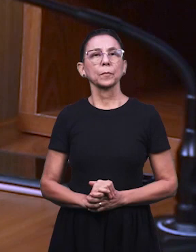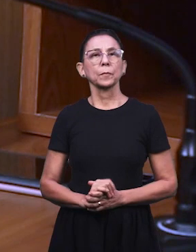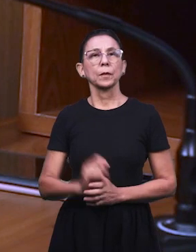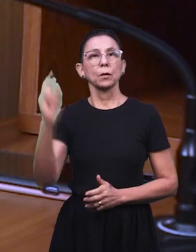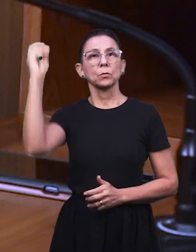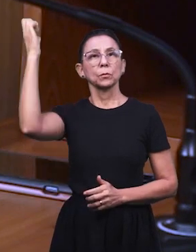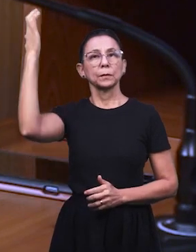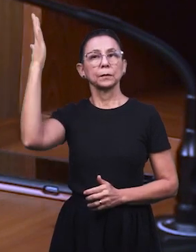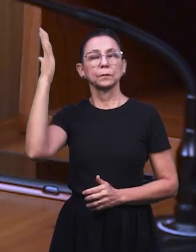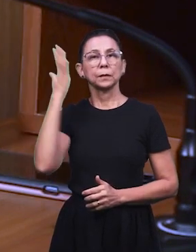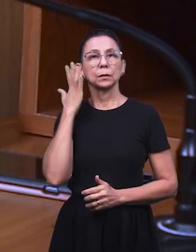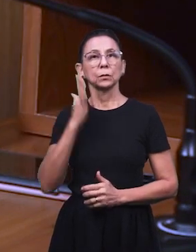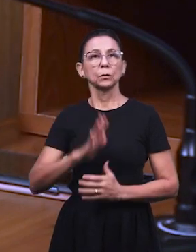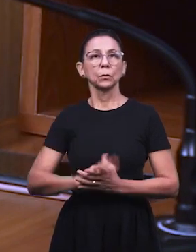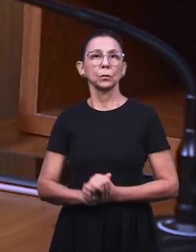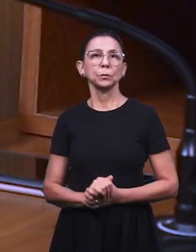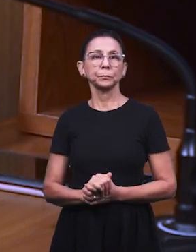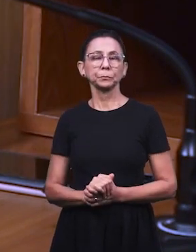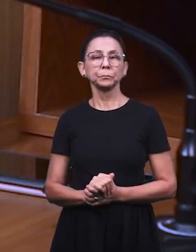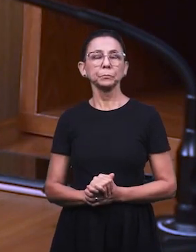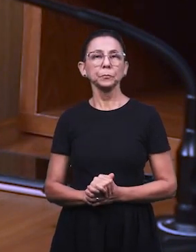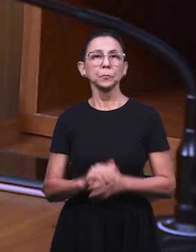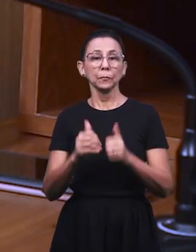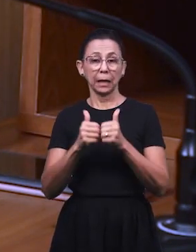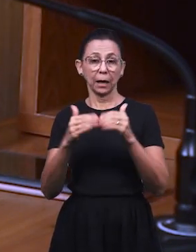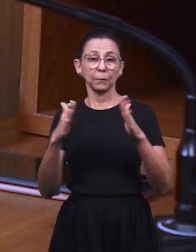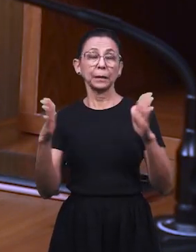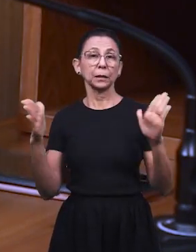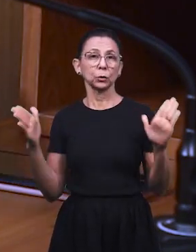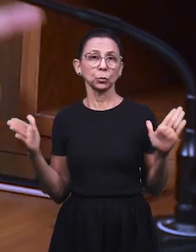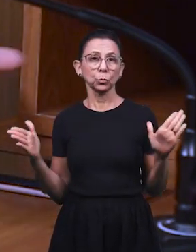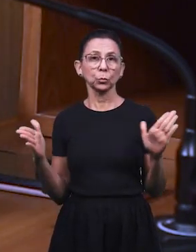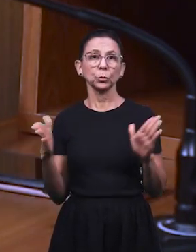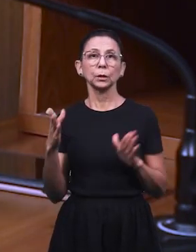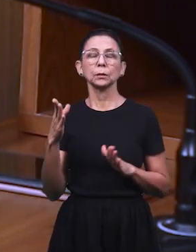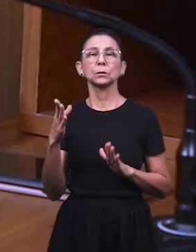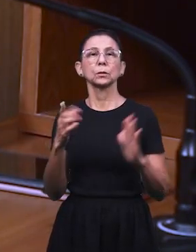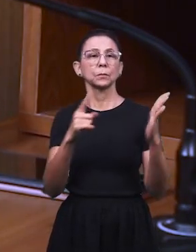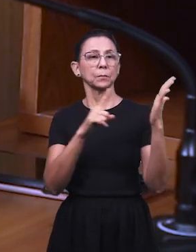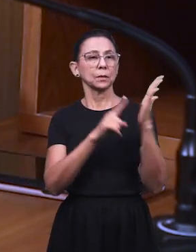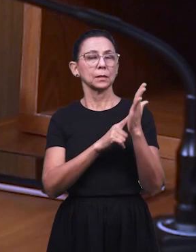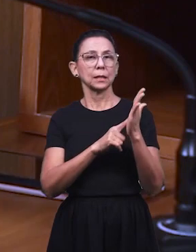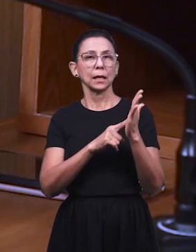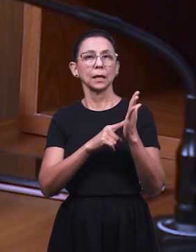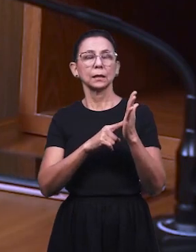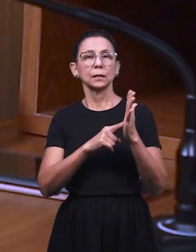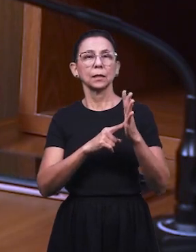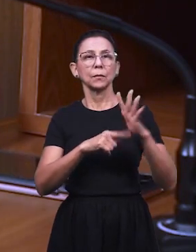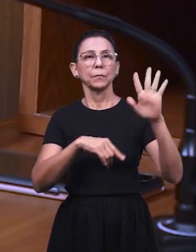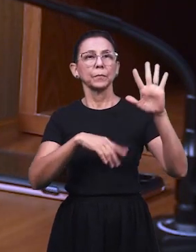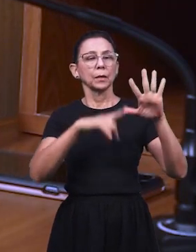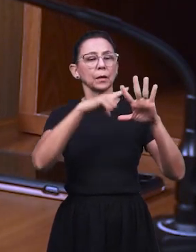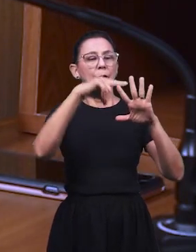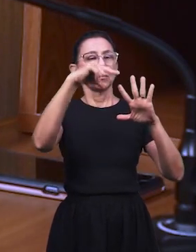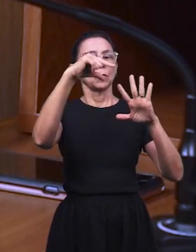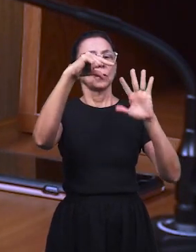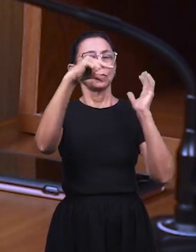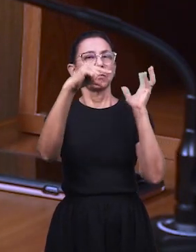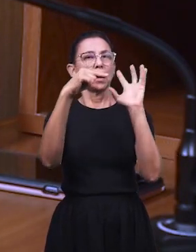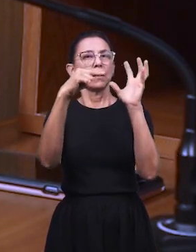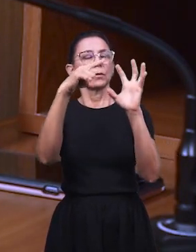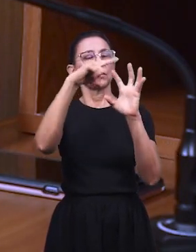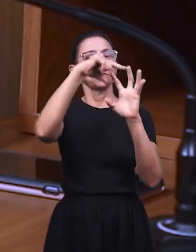o jejum, orando ao Senhor, o Senhor me fez ver toda essa abertura que é feita hoje, né? O Senhor